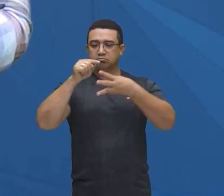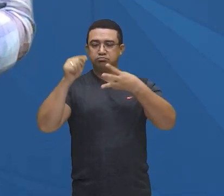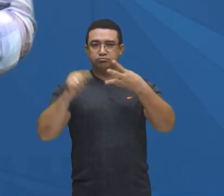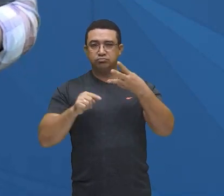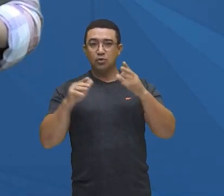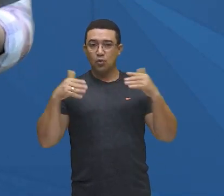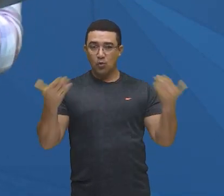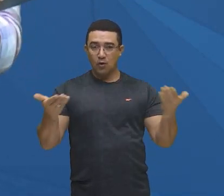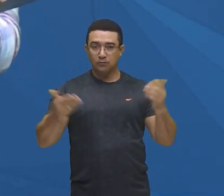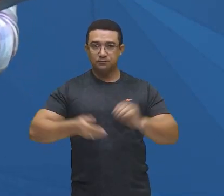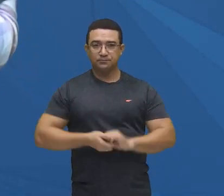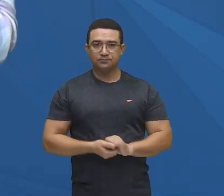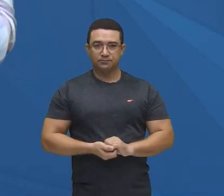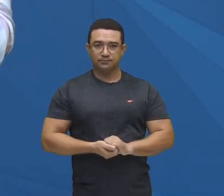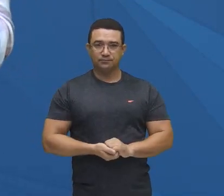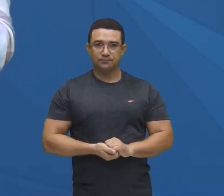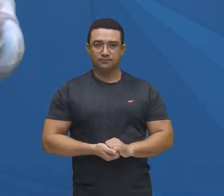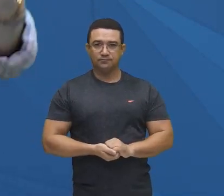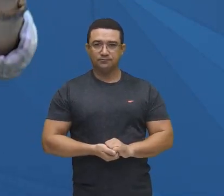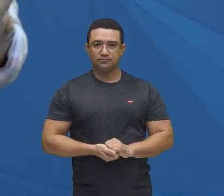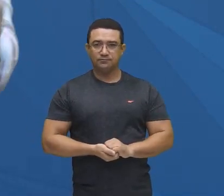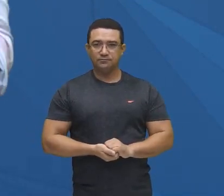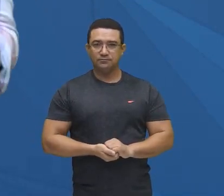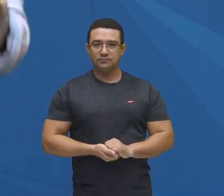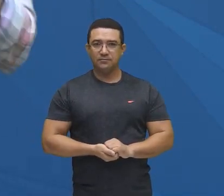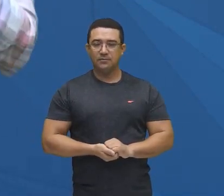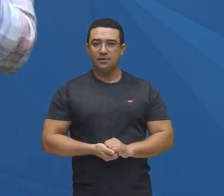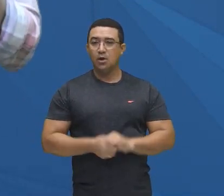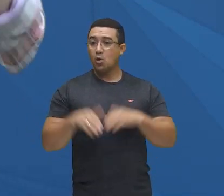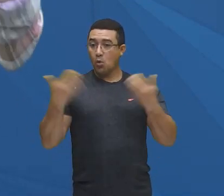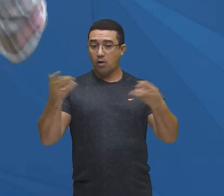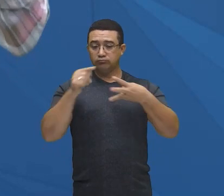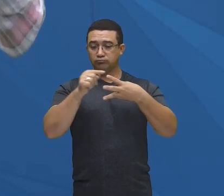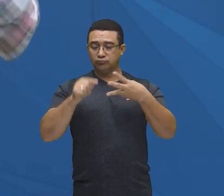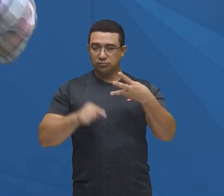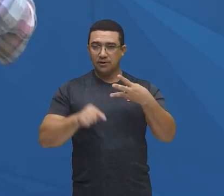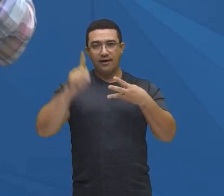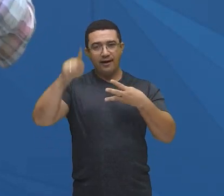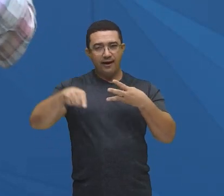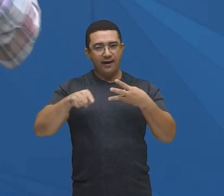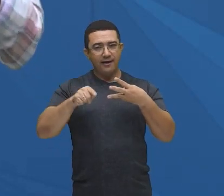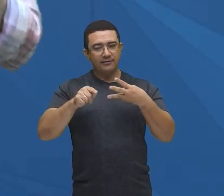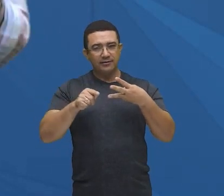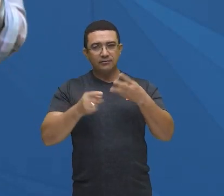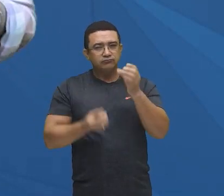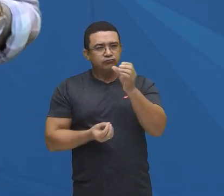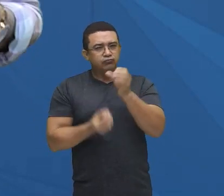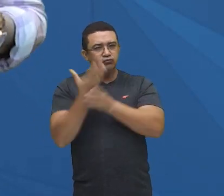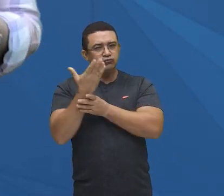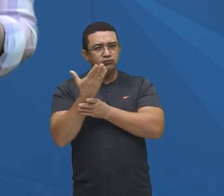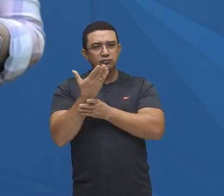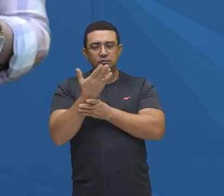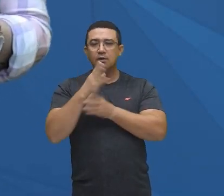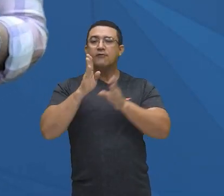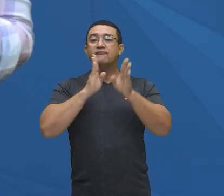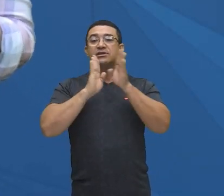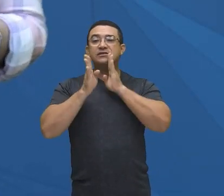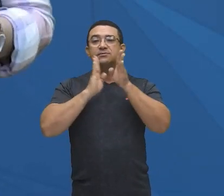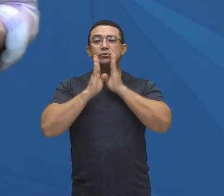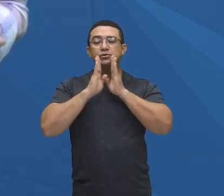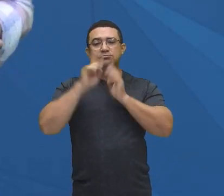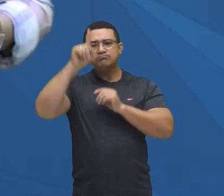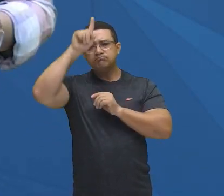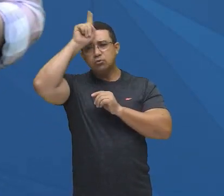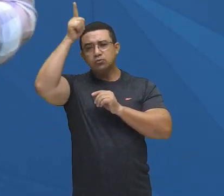ou Mike Krieger? Quem desses três foi o criador, não é, ali do Facebook?